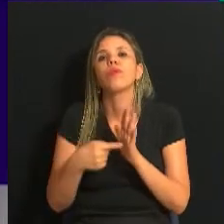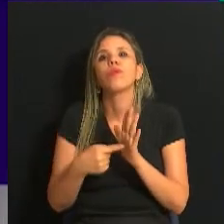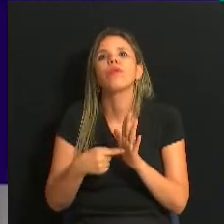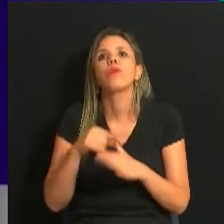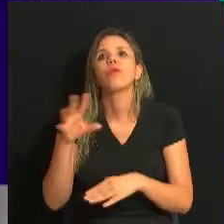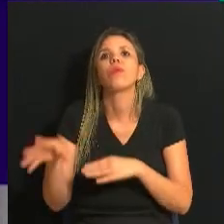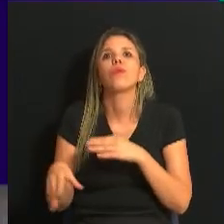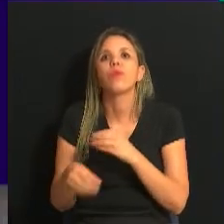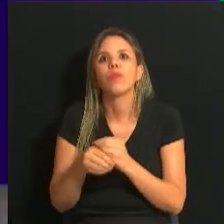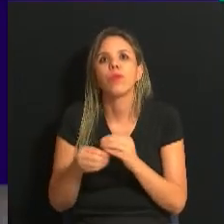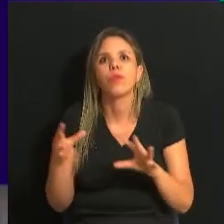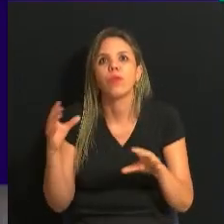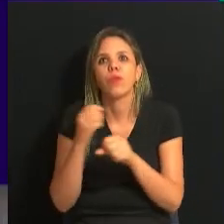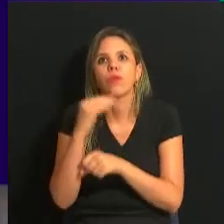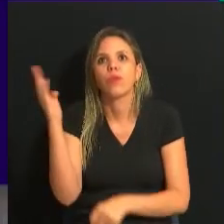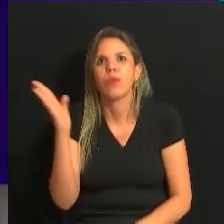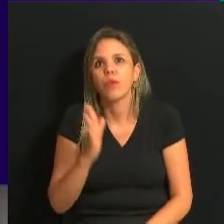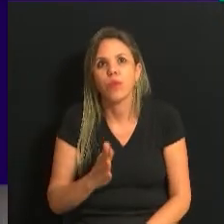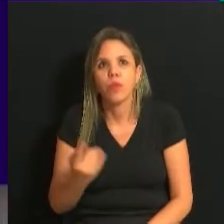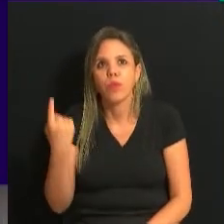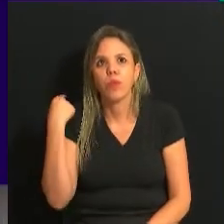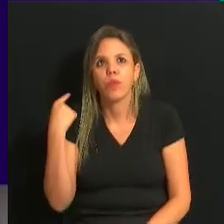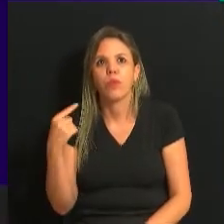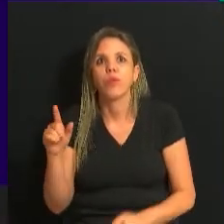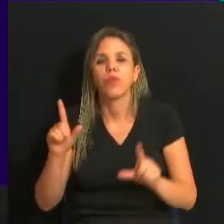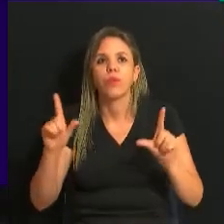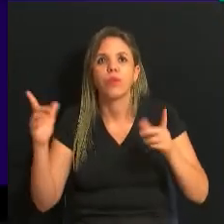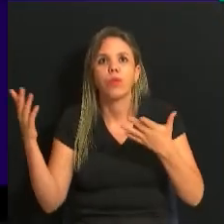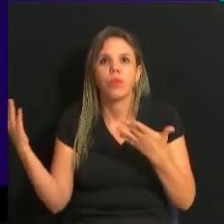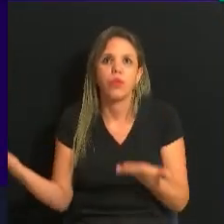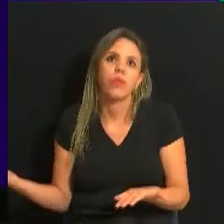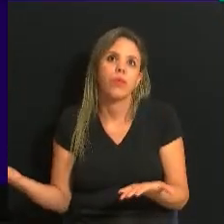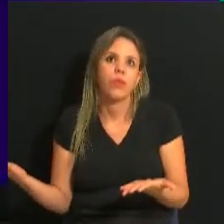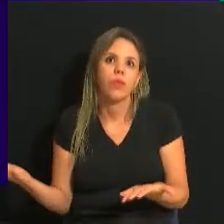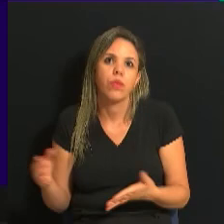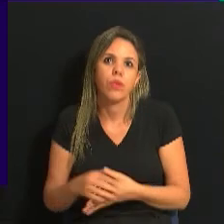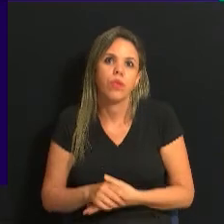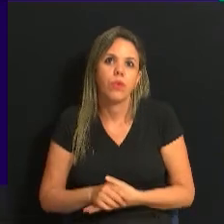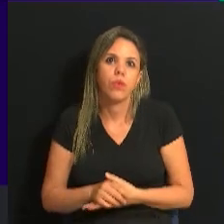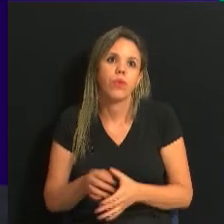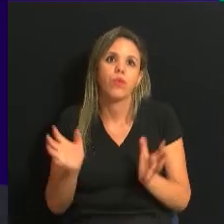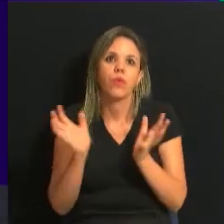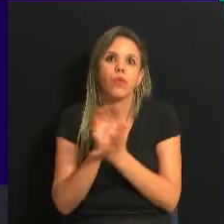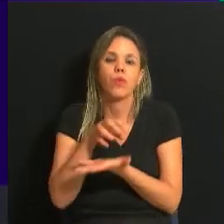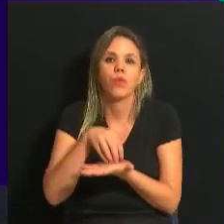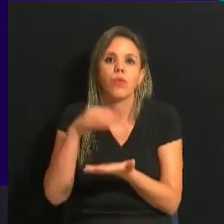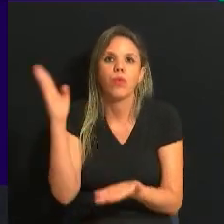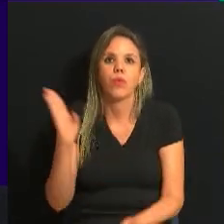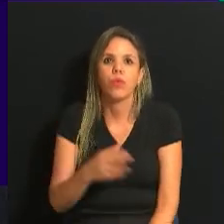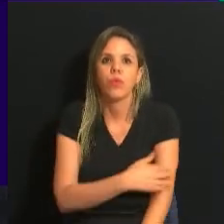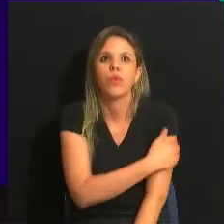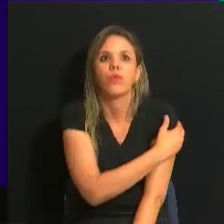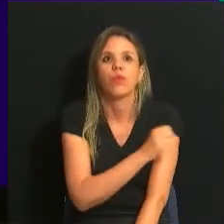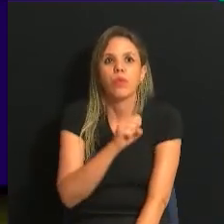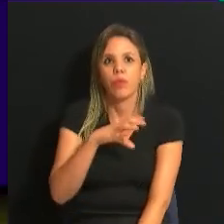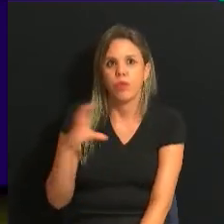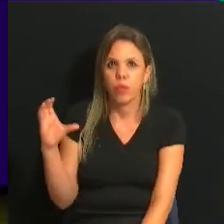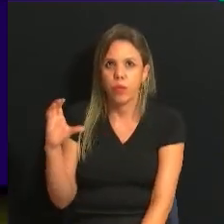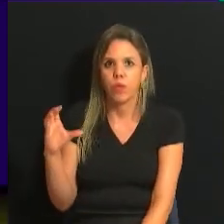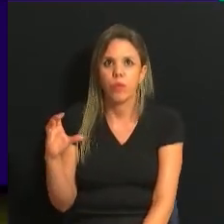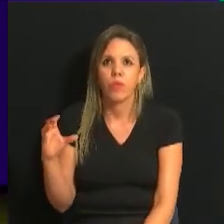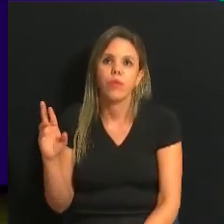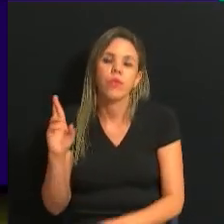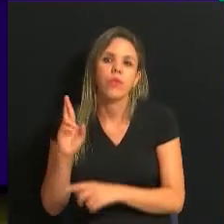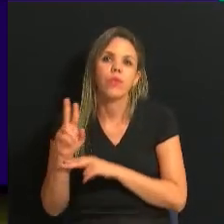o panorama nacional da última edição do evento, realizado pelo Departamento Nacional do Sesc, com representantes